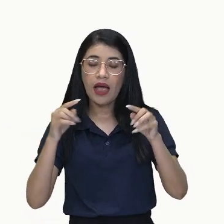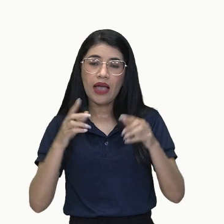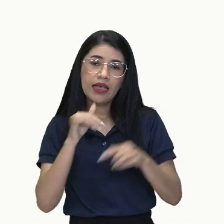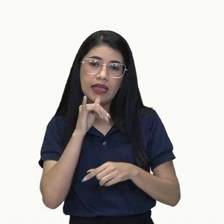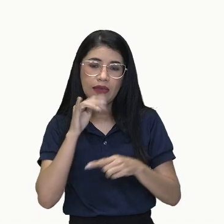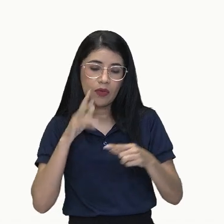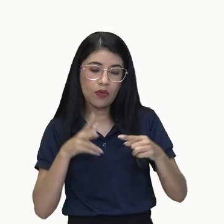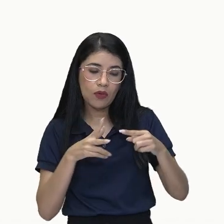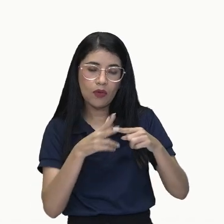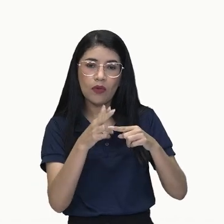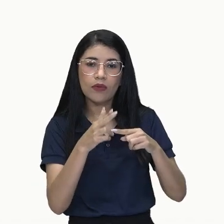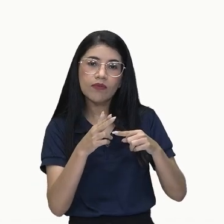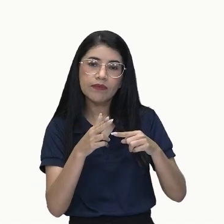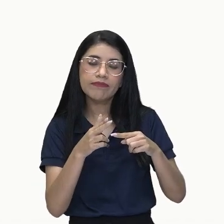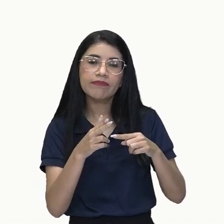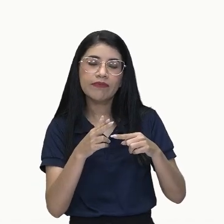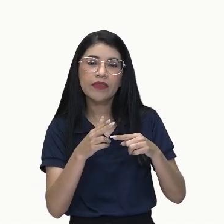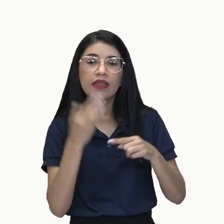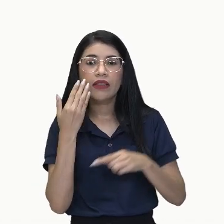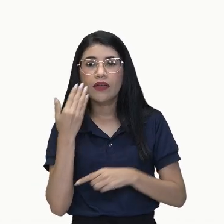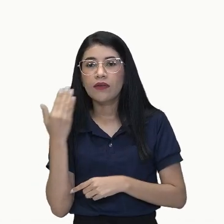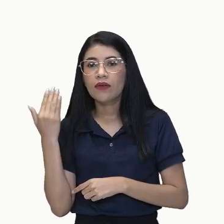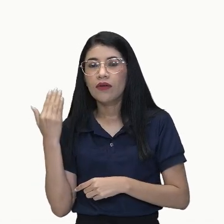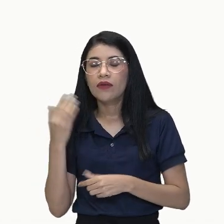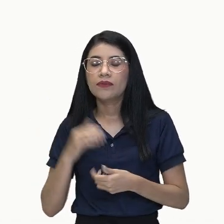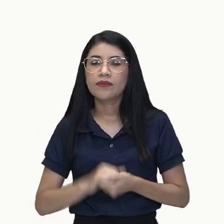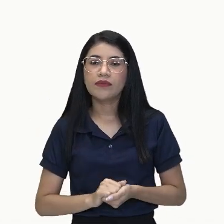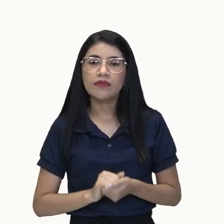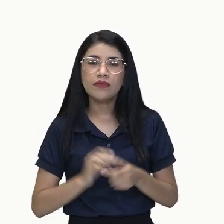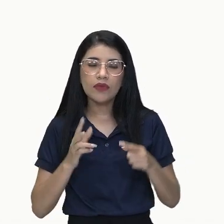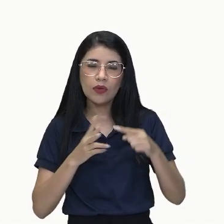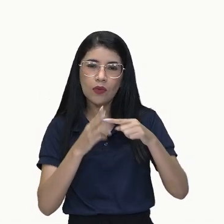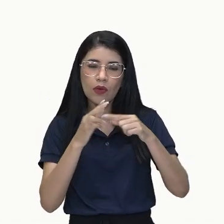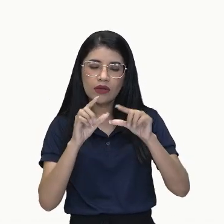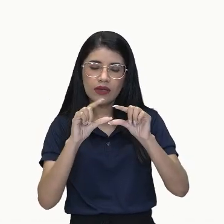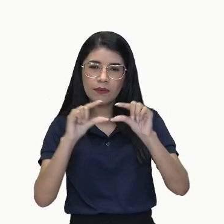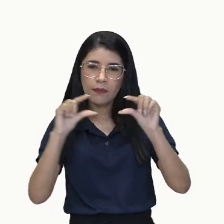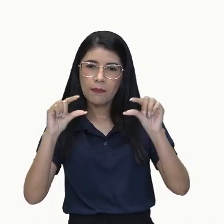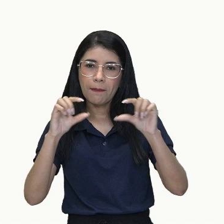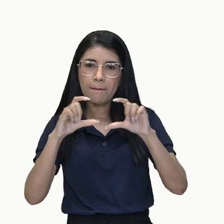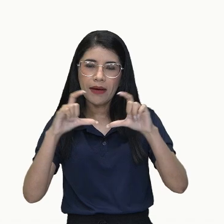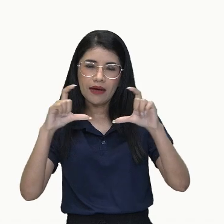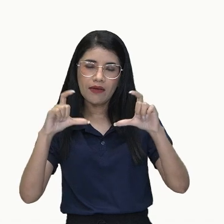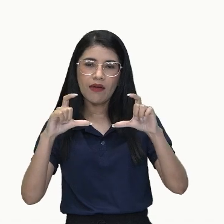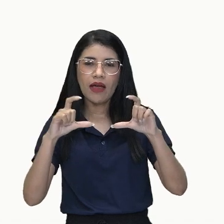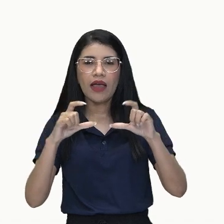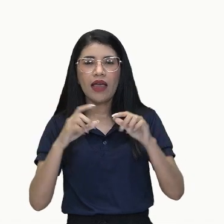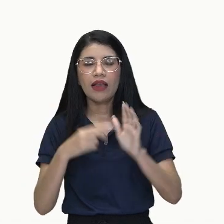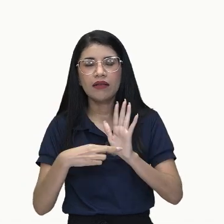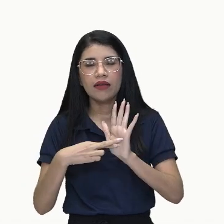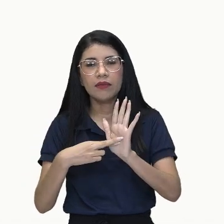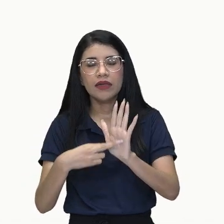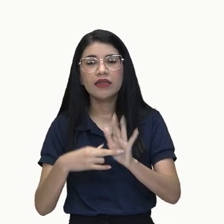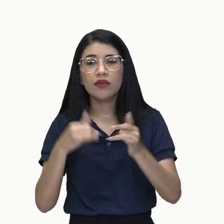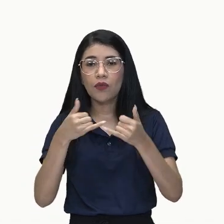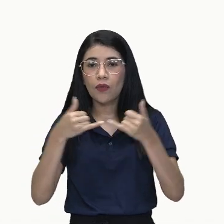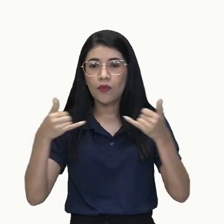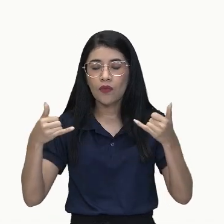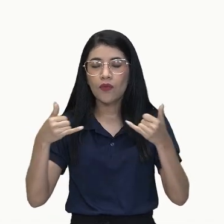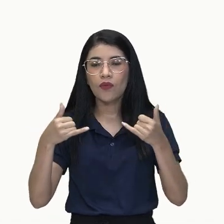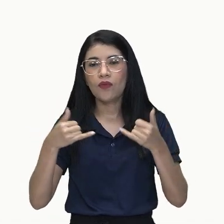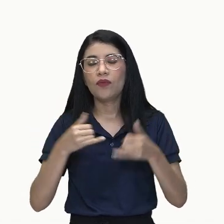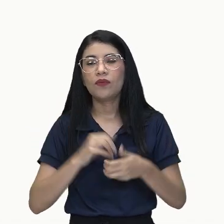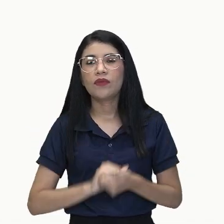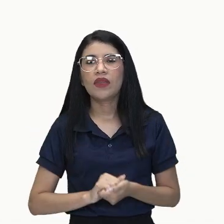aí essa parte aqui representa o fio condutor. Aí, neste caso, aí eu vou olhar o que